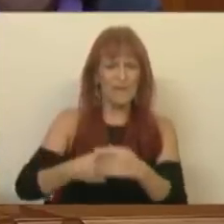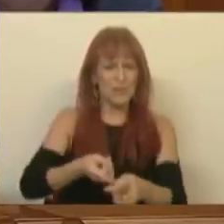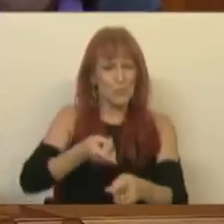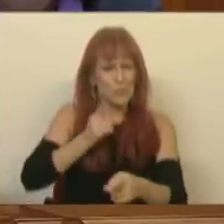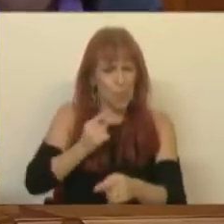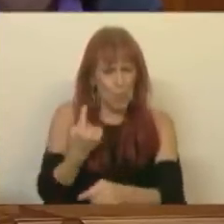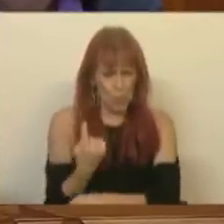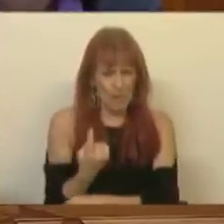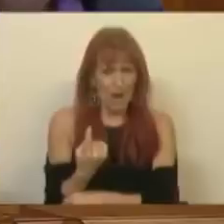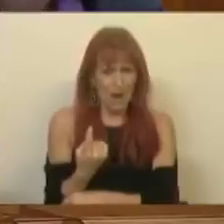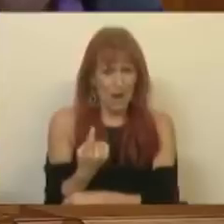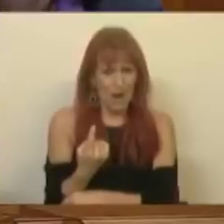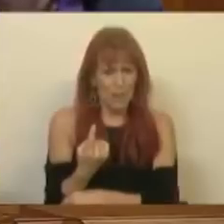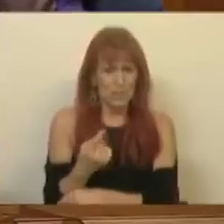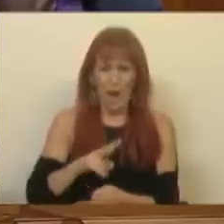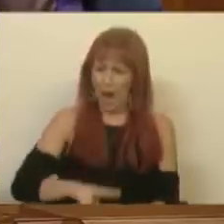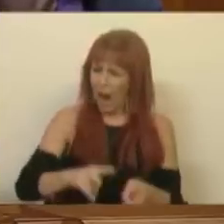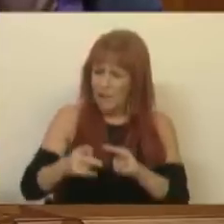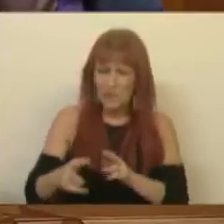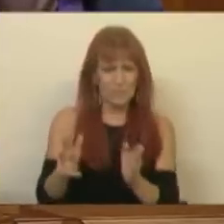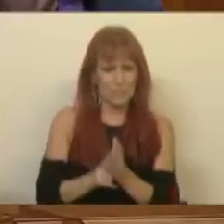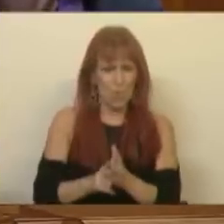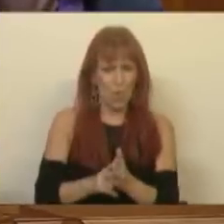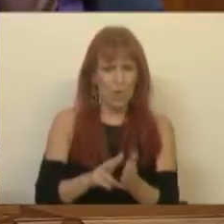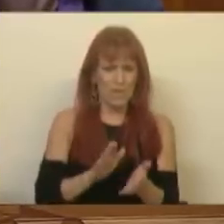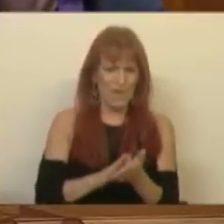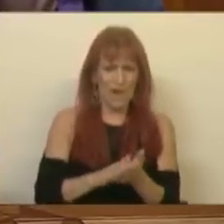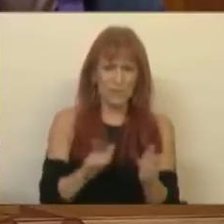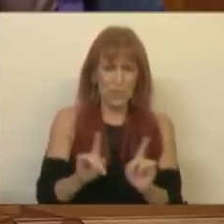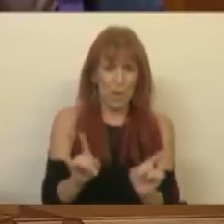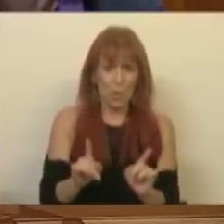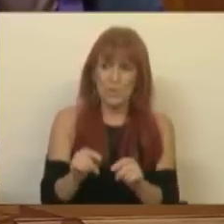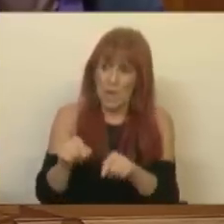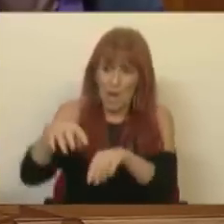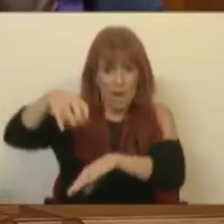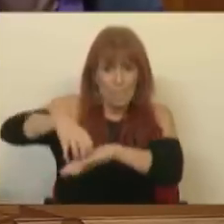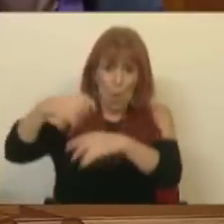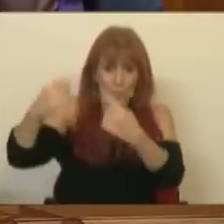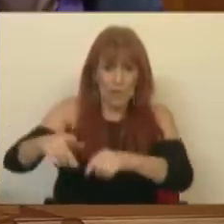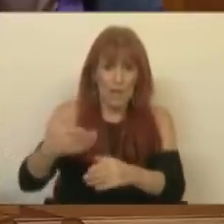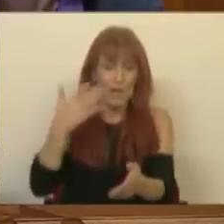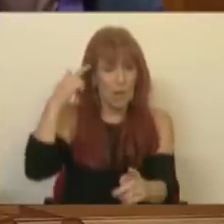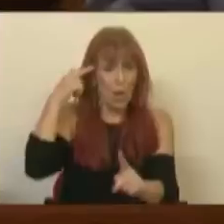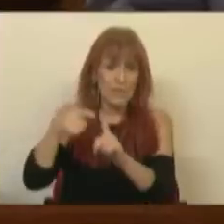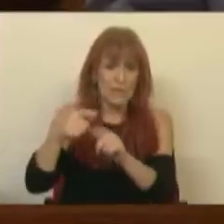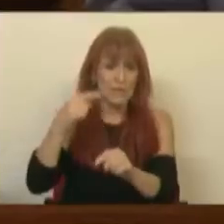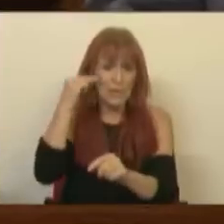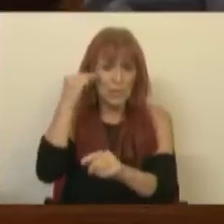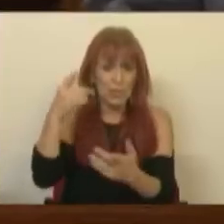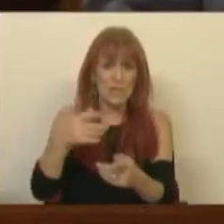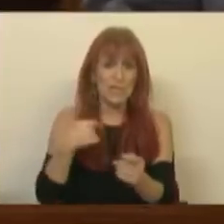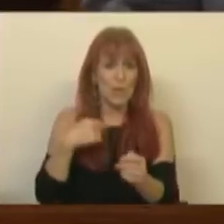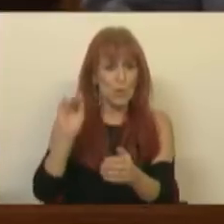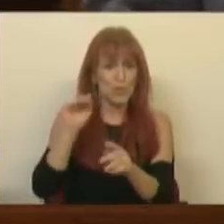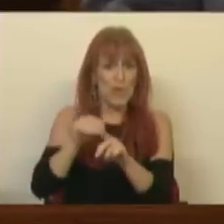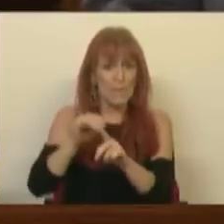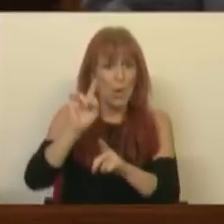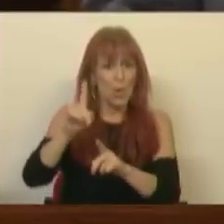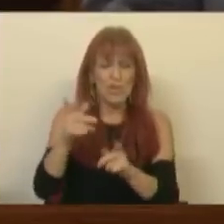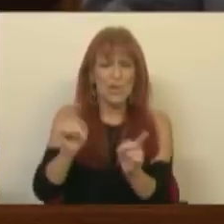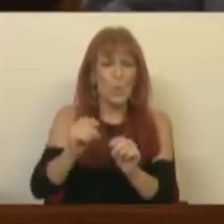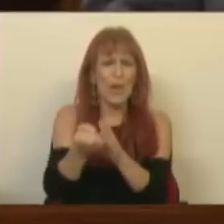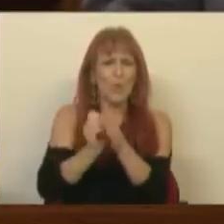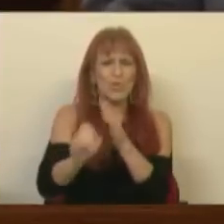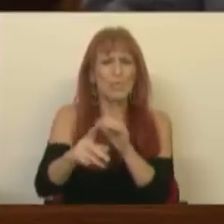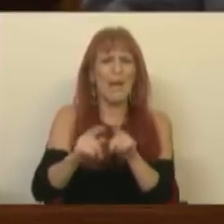uma legalidade que se altera a realidade de facto aquilo estabelecimento tem utilidade turística eu chamo Aliás a atenção seguinte não